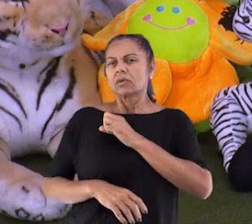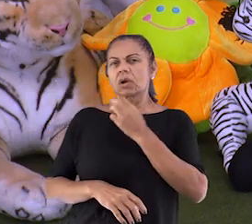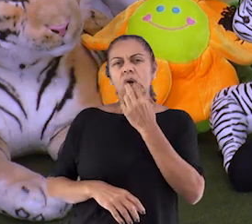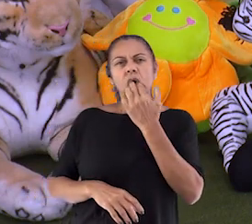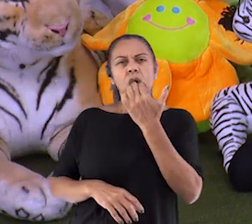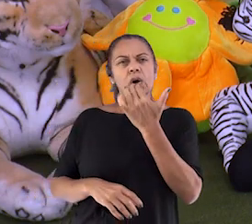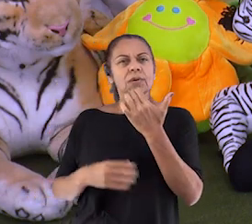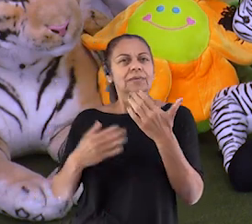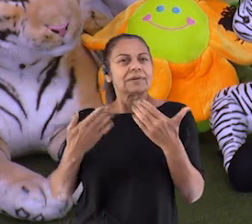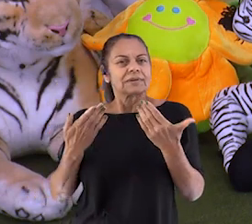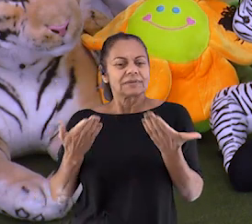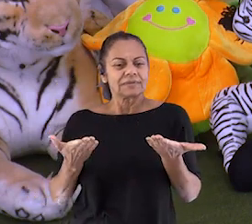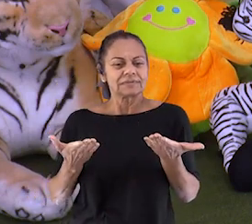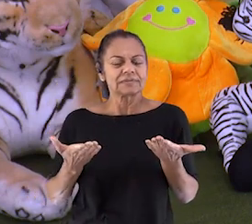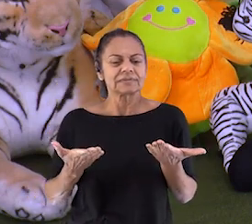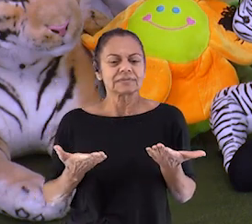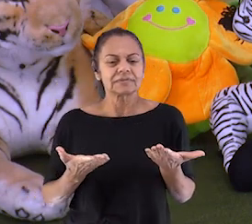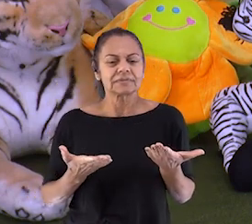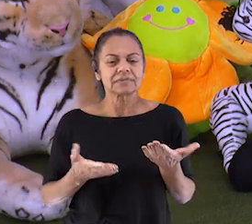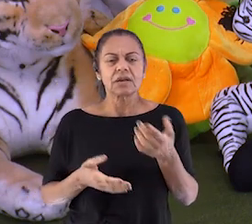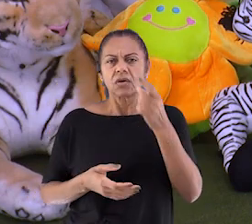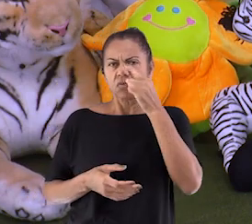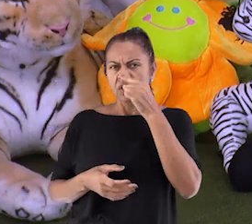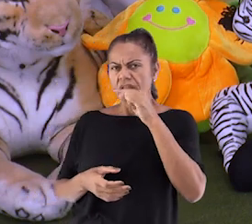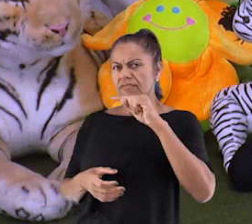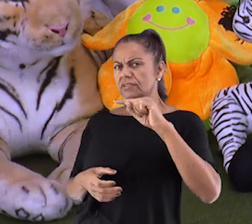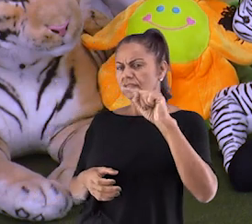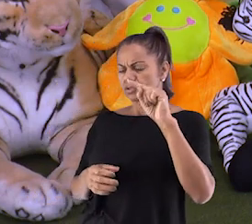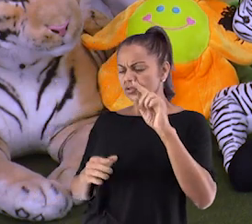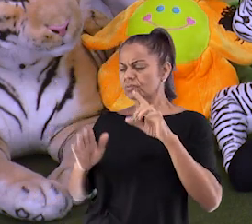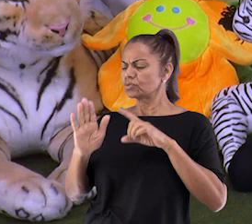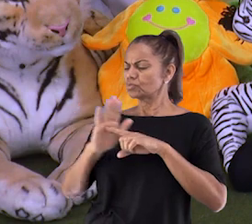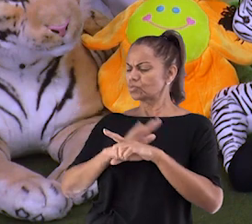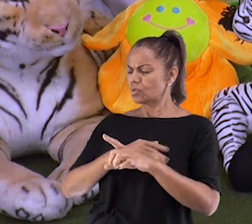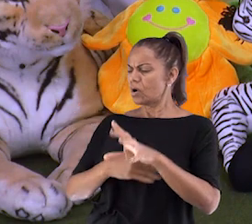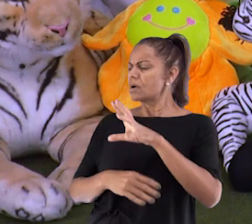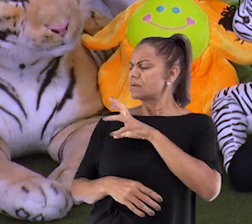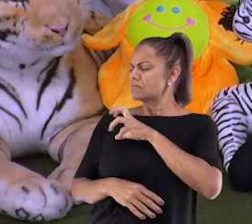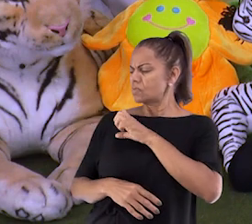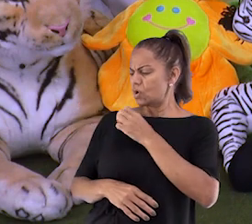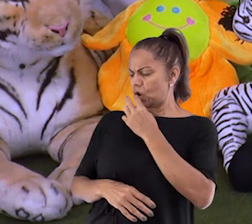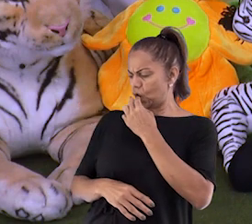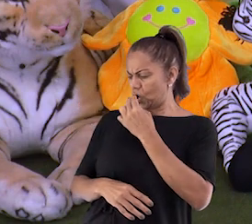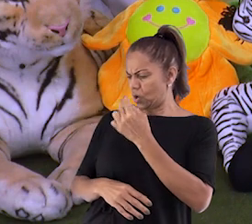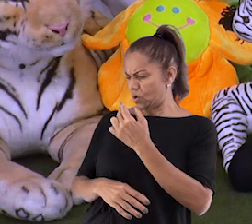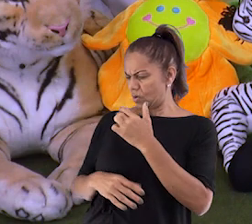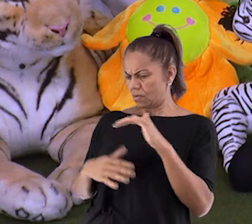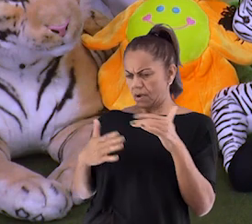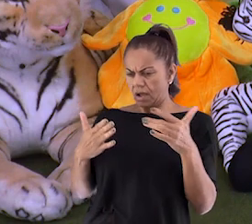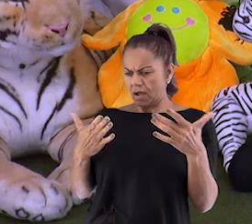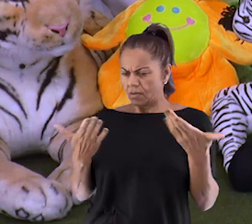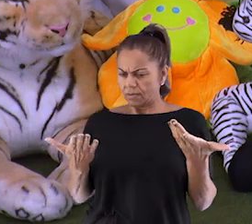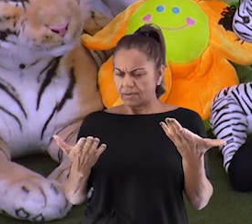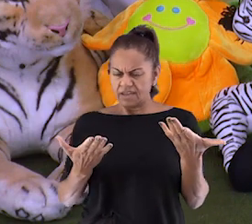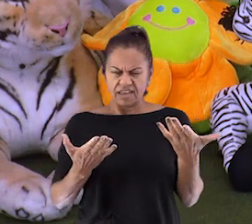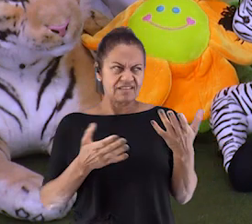Qual é a cor do amor? Perguntou o elefantinho. Será que o amor é verde?